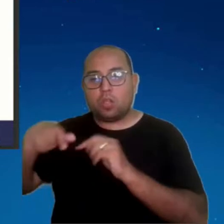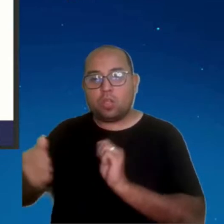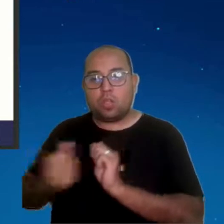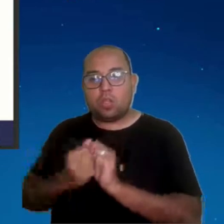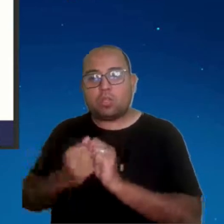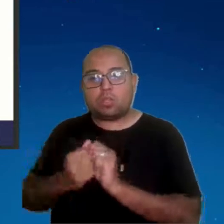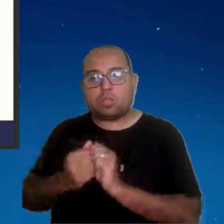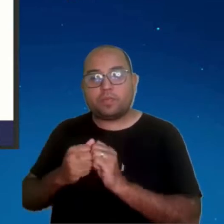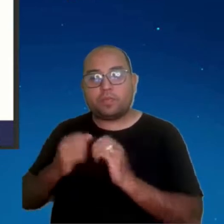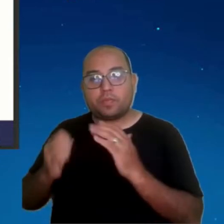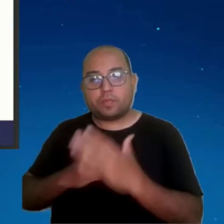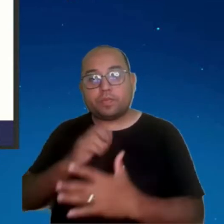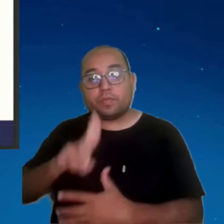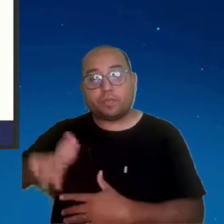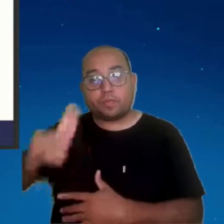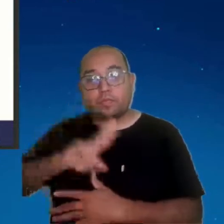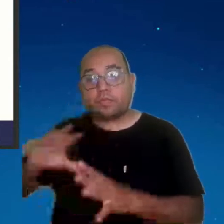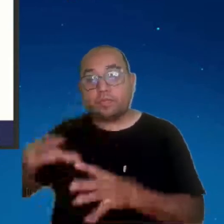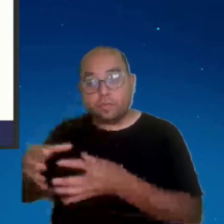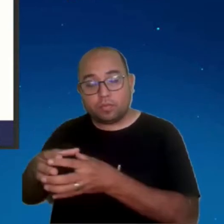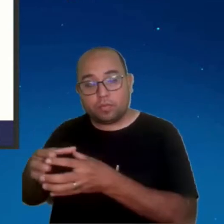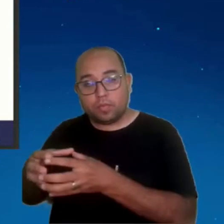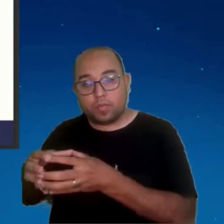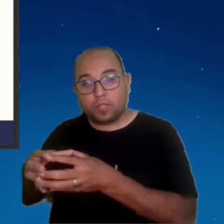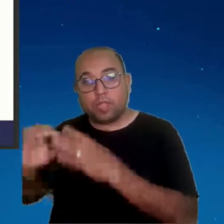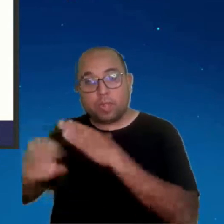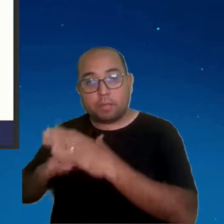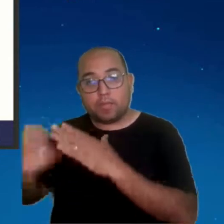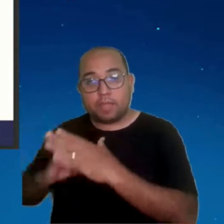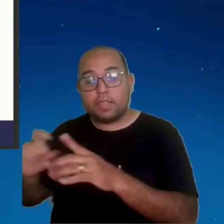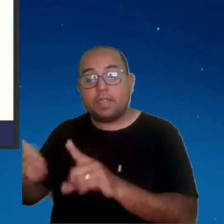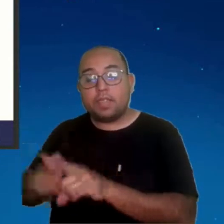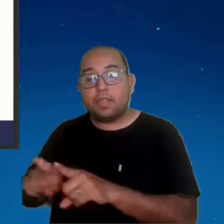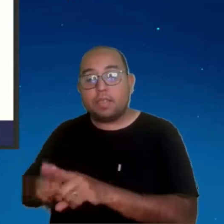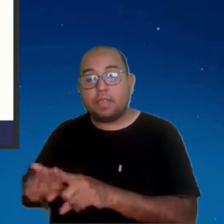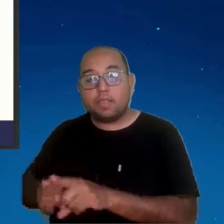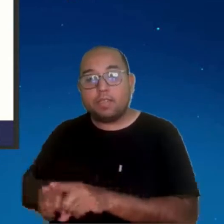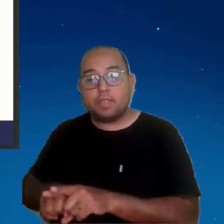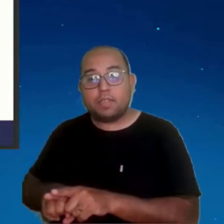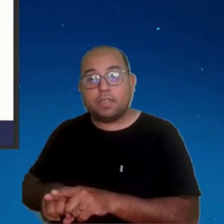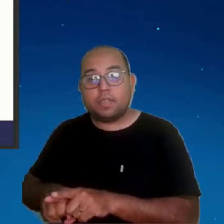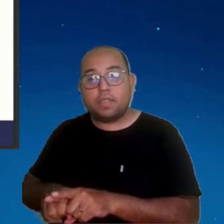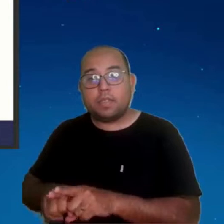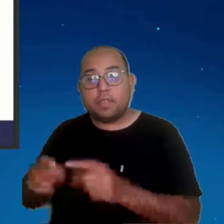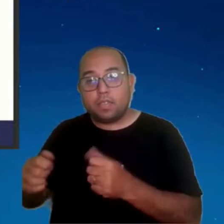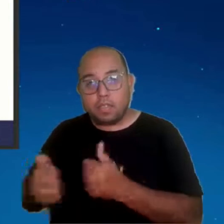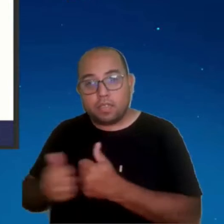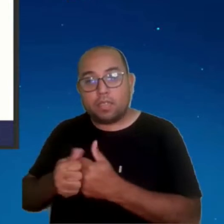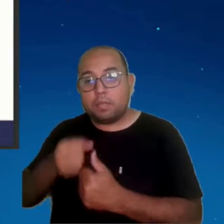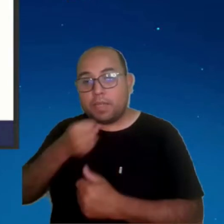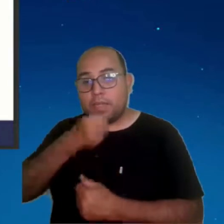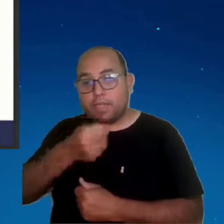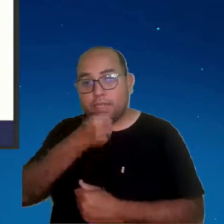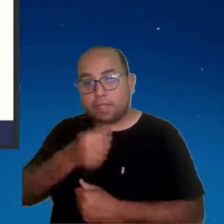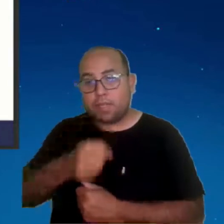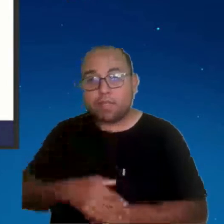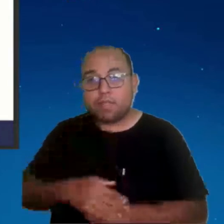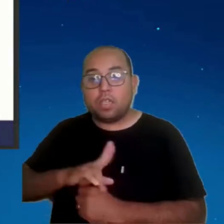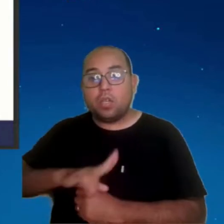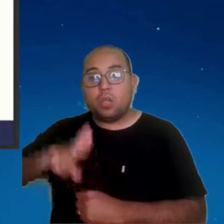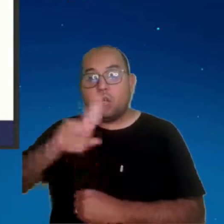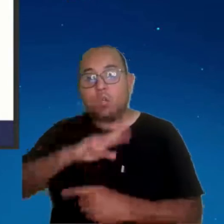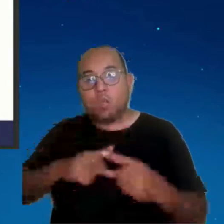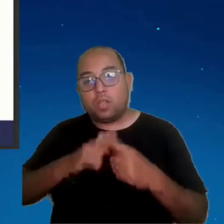para minha empresa. Uso o time da empresa para também participar das entrevistas e uso a ferramenta